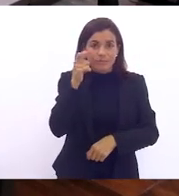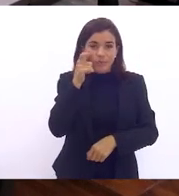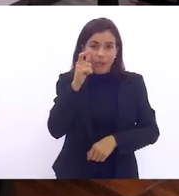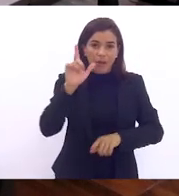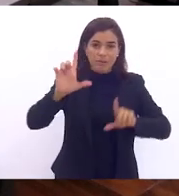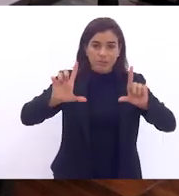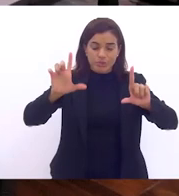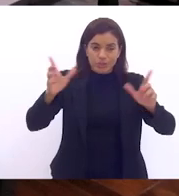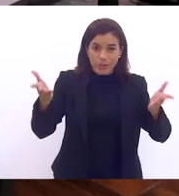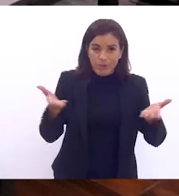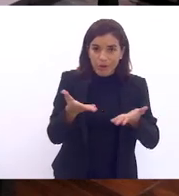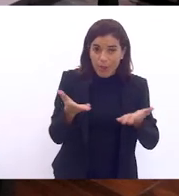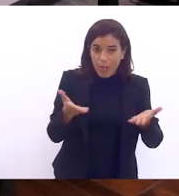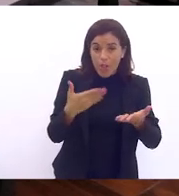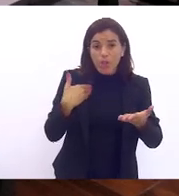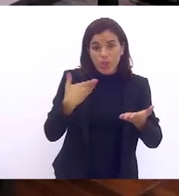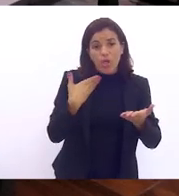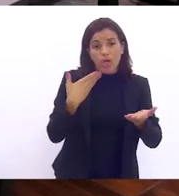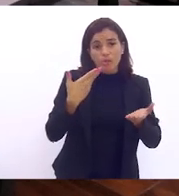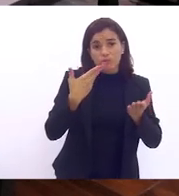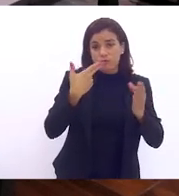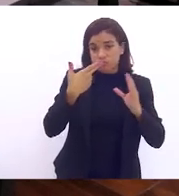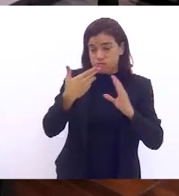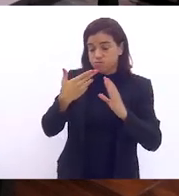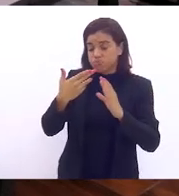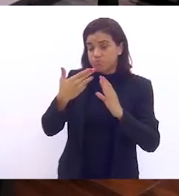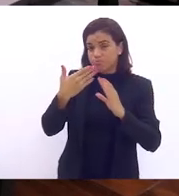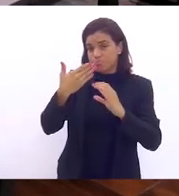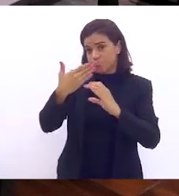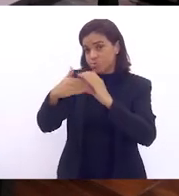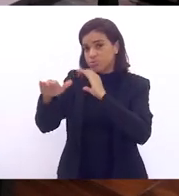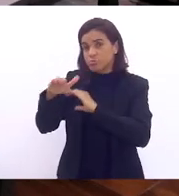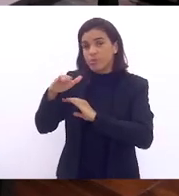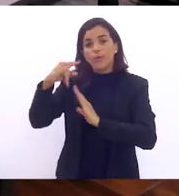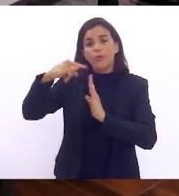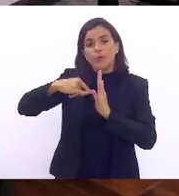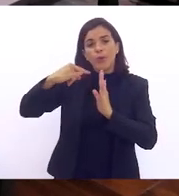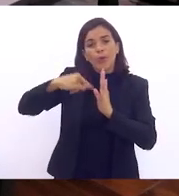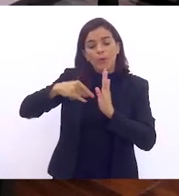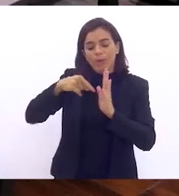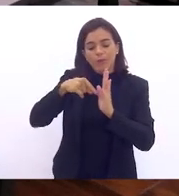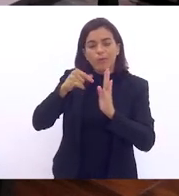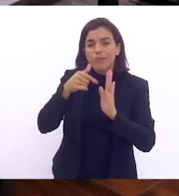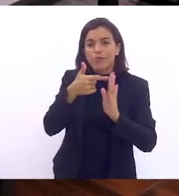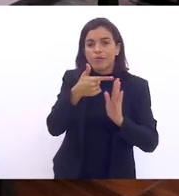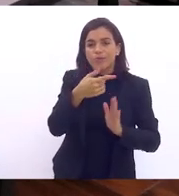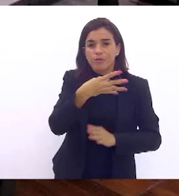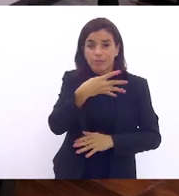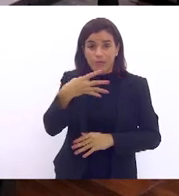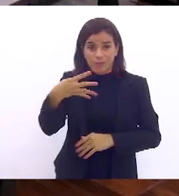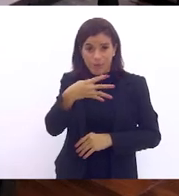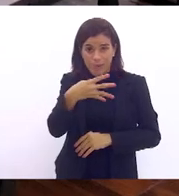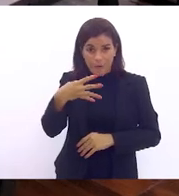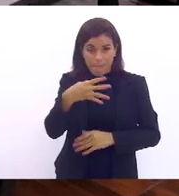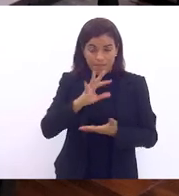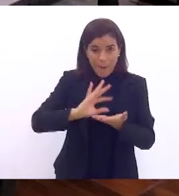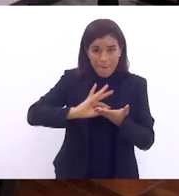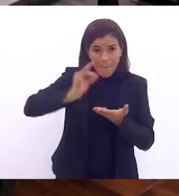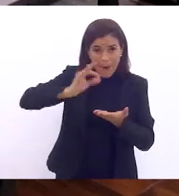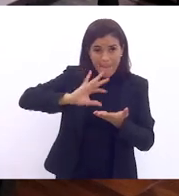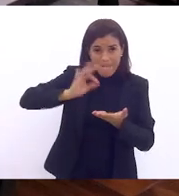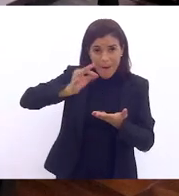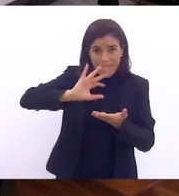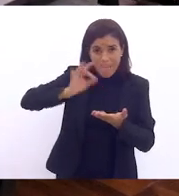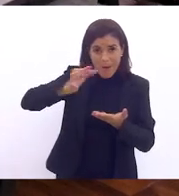encaminhamos ao Dr José esquitino um documento com 244 laudas que